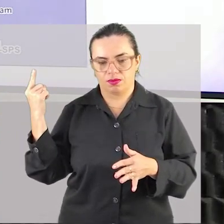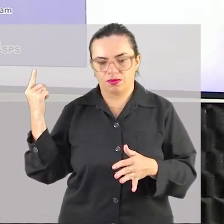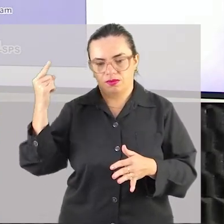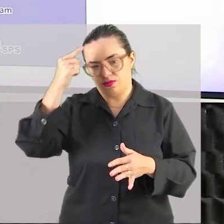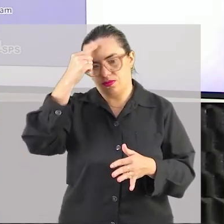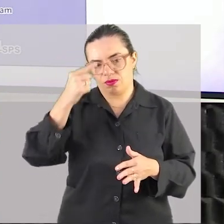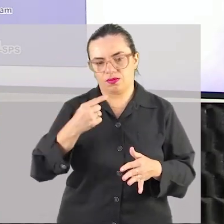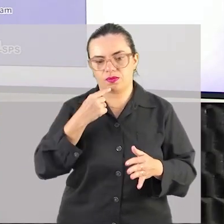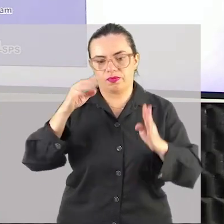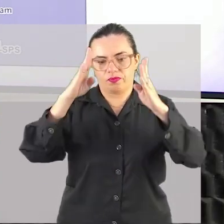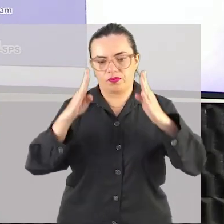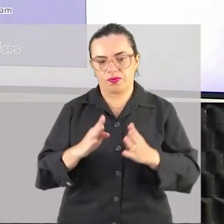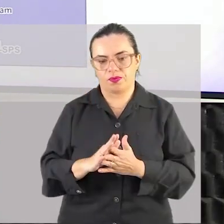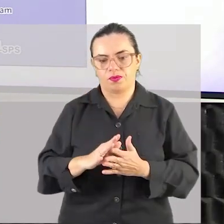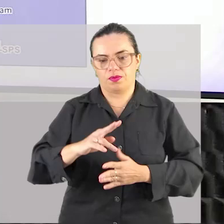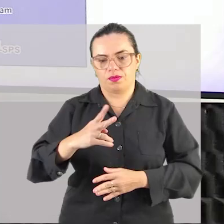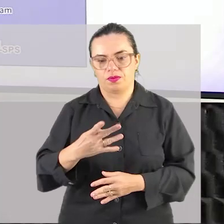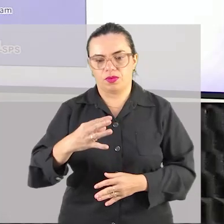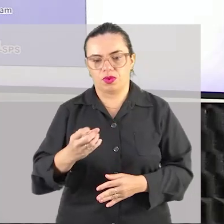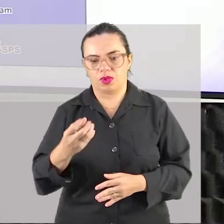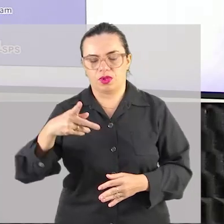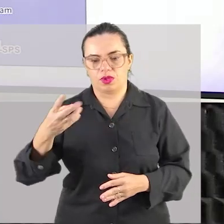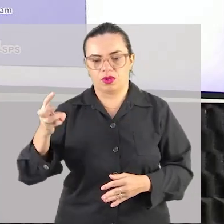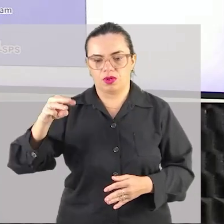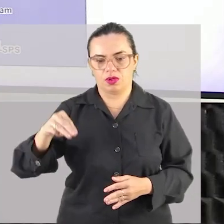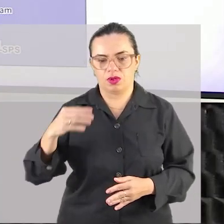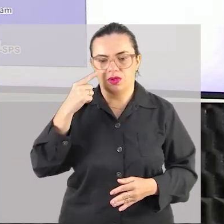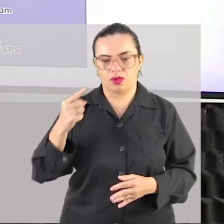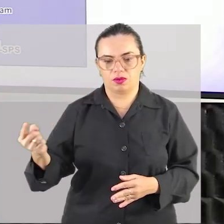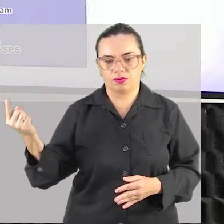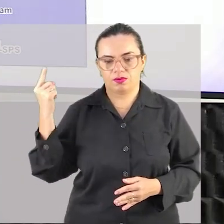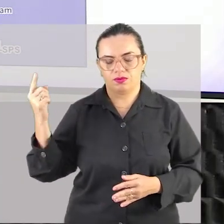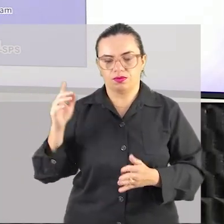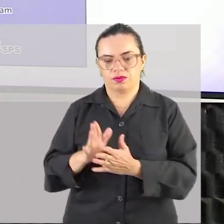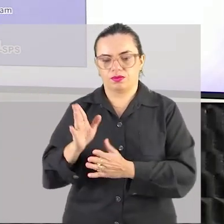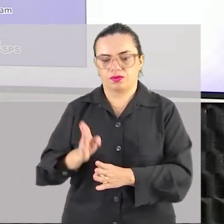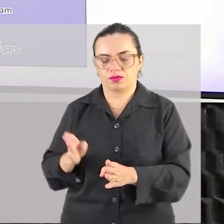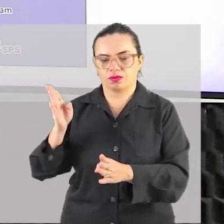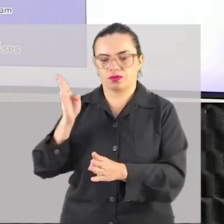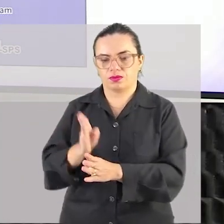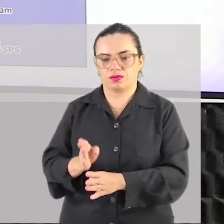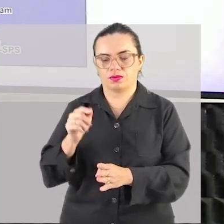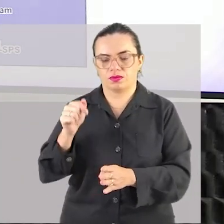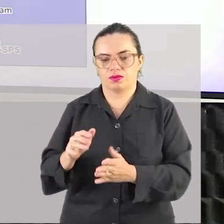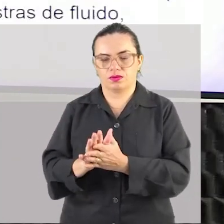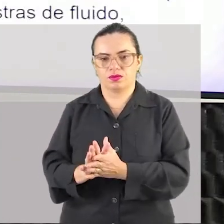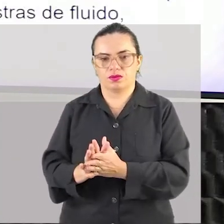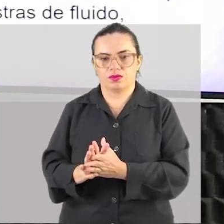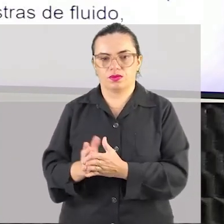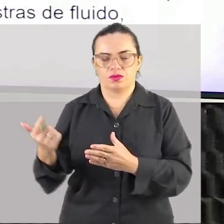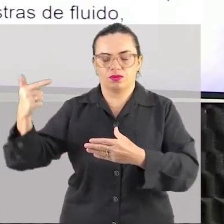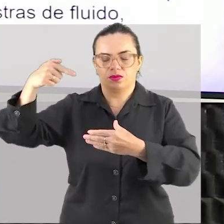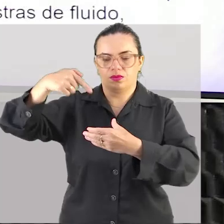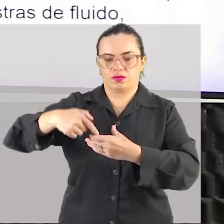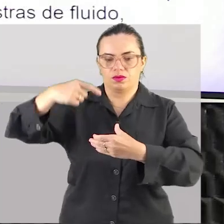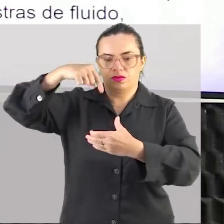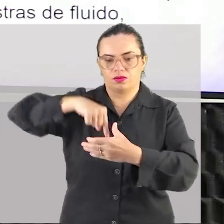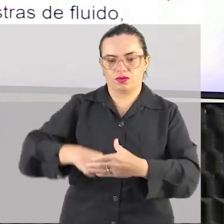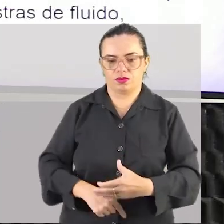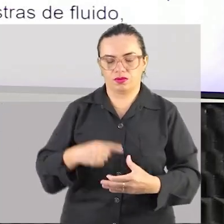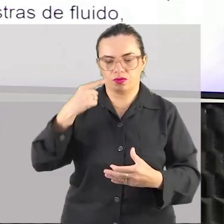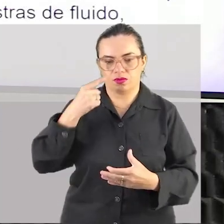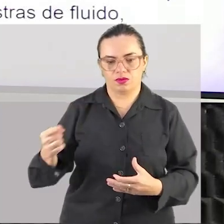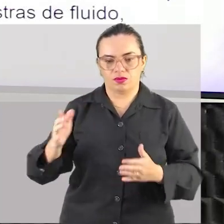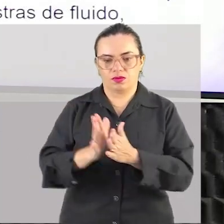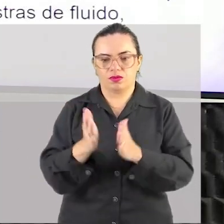São Paulo, e o bloco Aran, que é exatamente onde foi encontrado, portanto, petróleo. Olha só, a